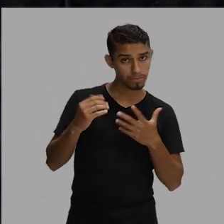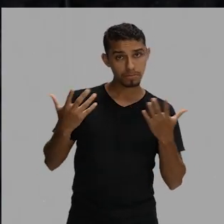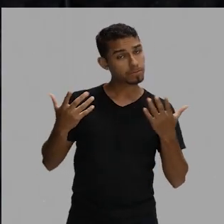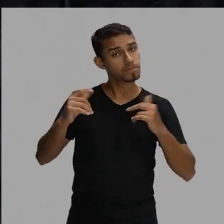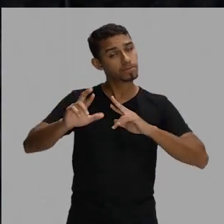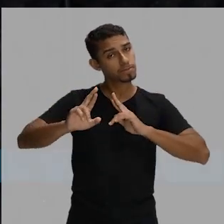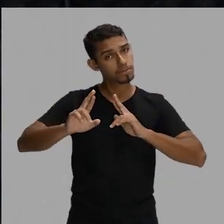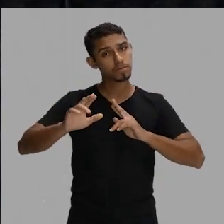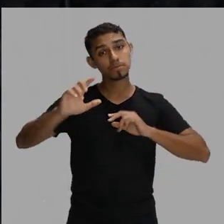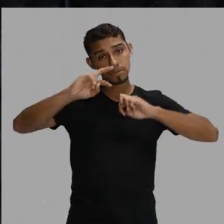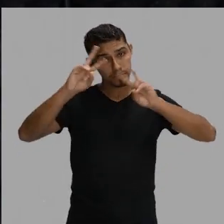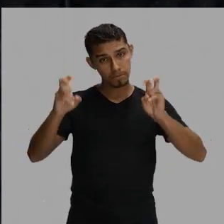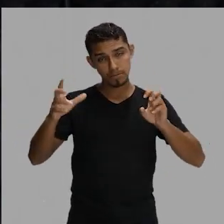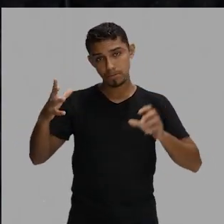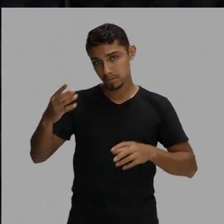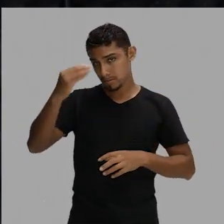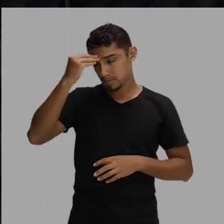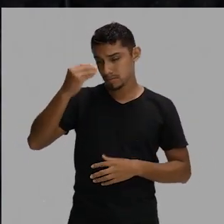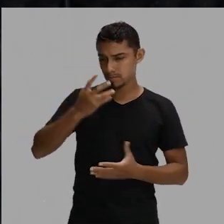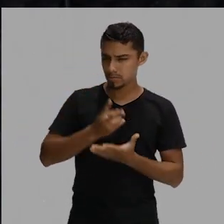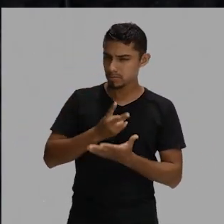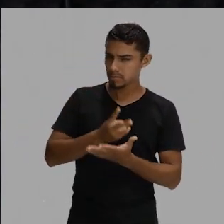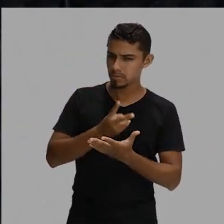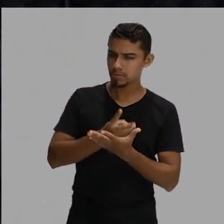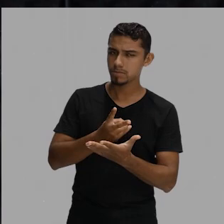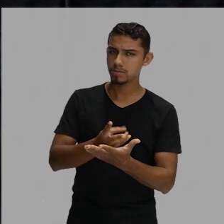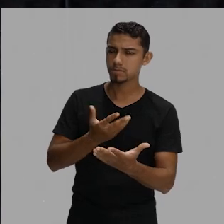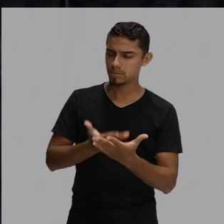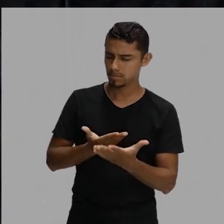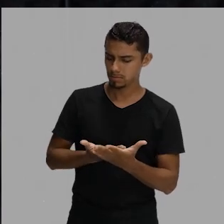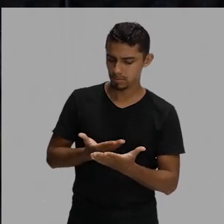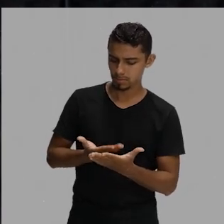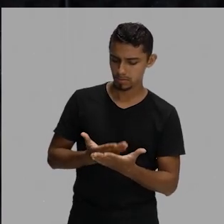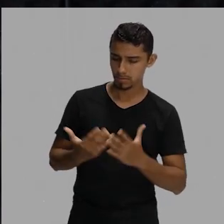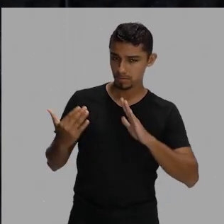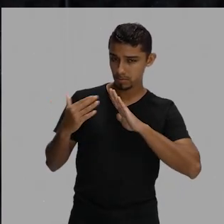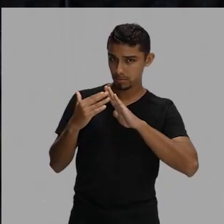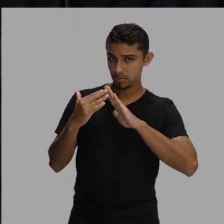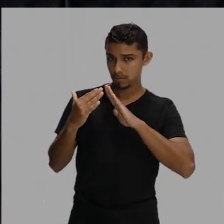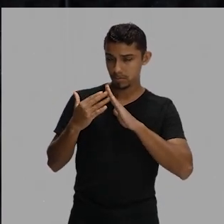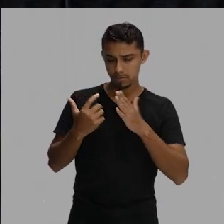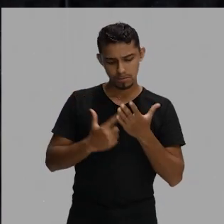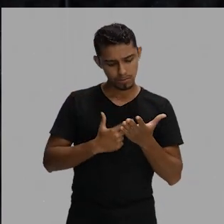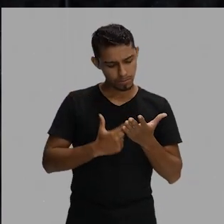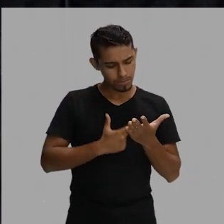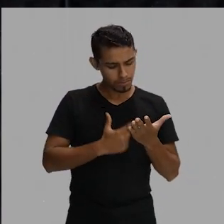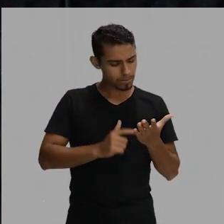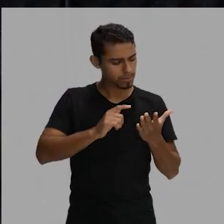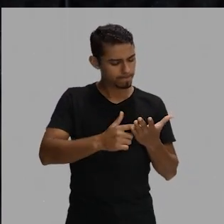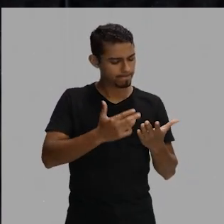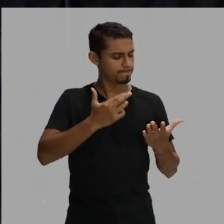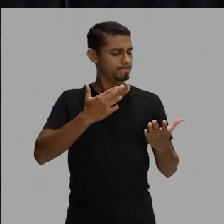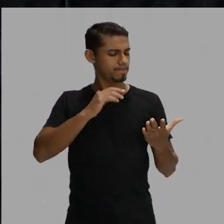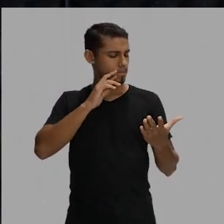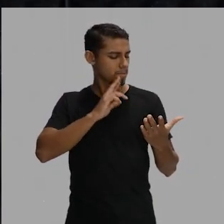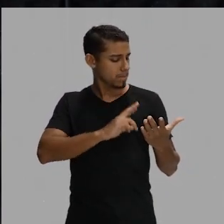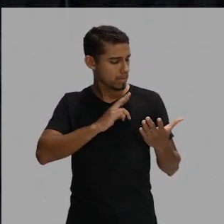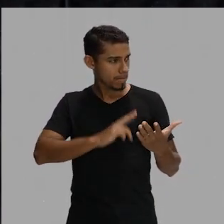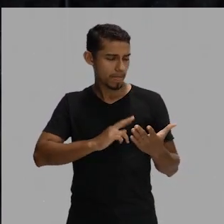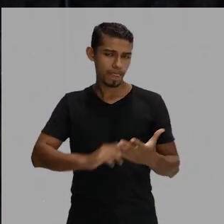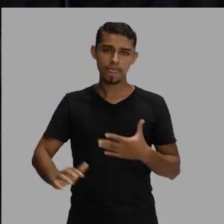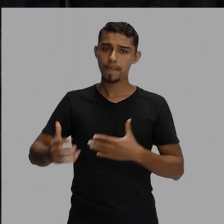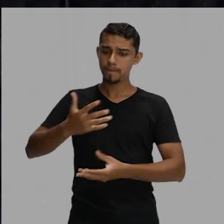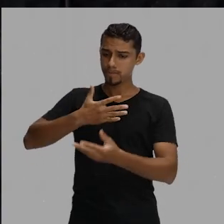Espero que vocês continuem estudando em casa, peguem livros, tá? Procurem responder questões que